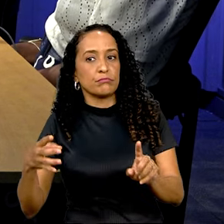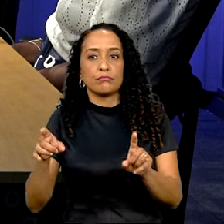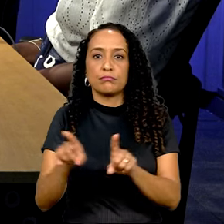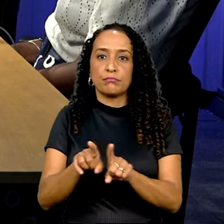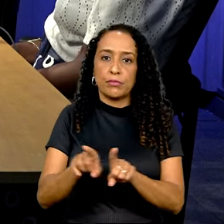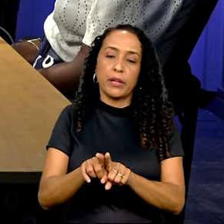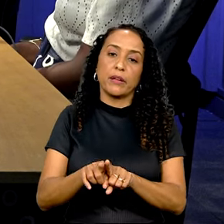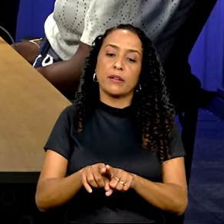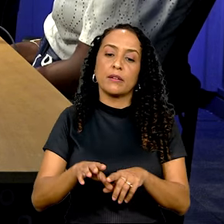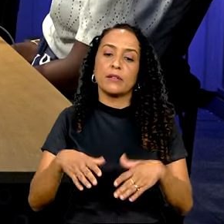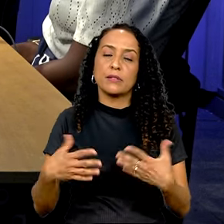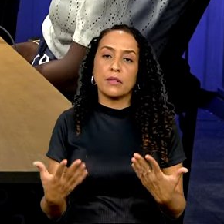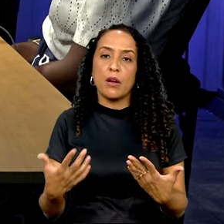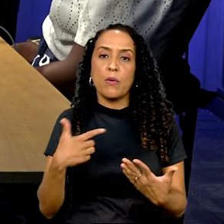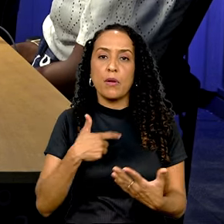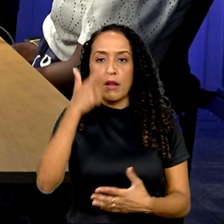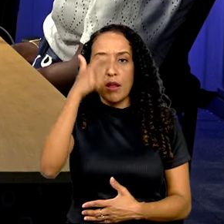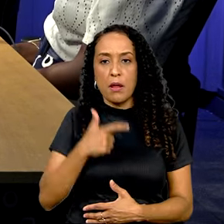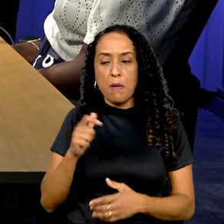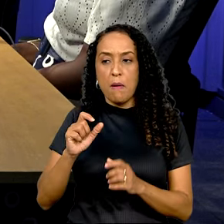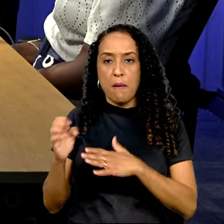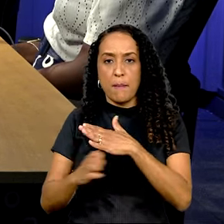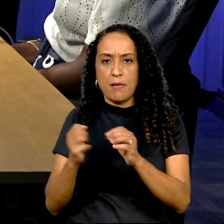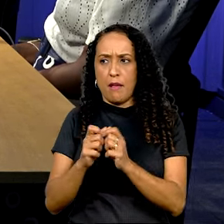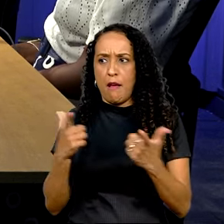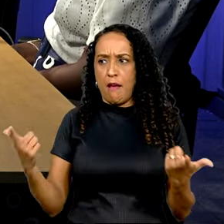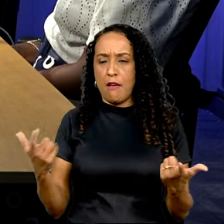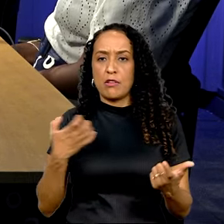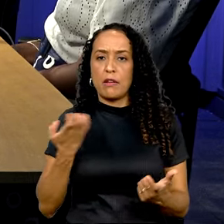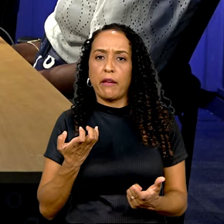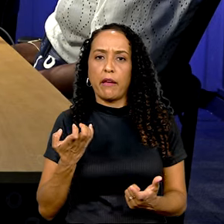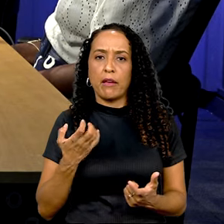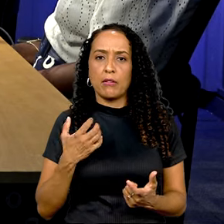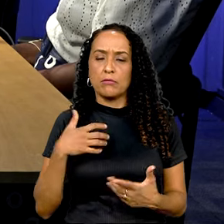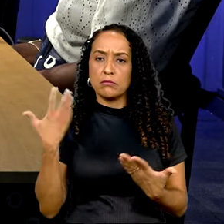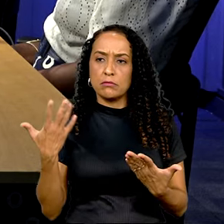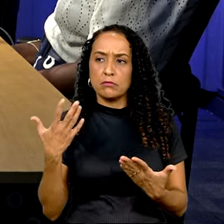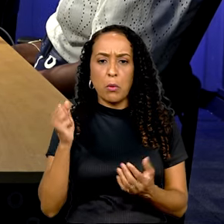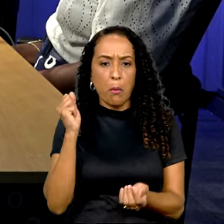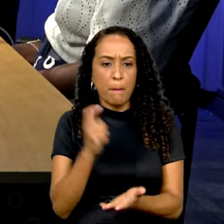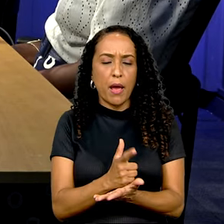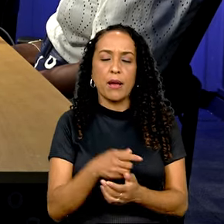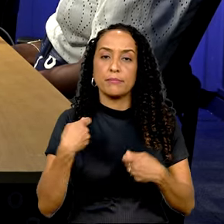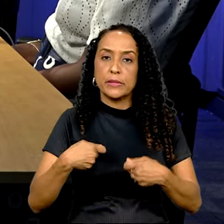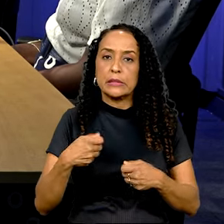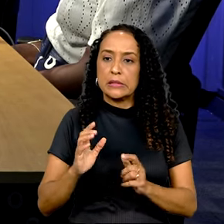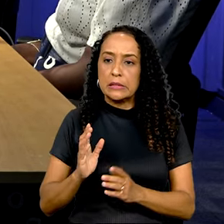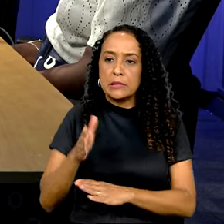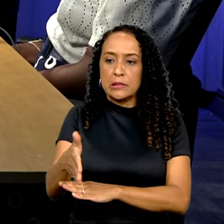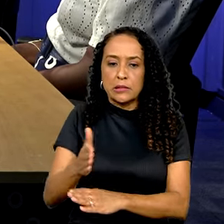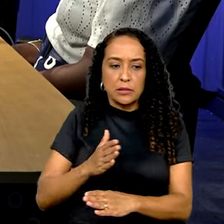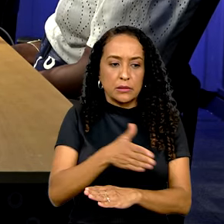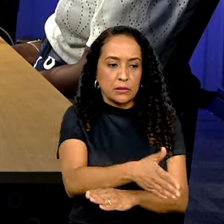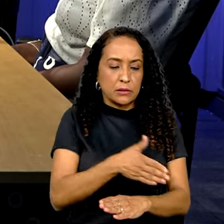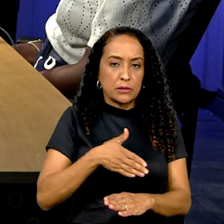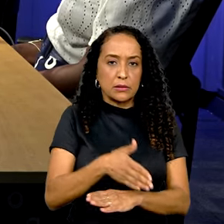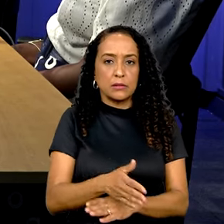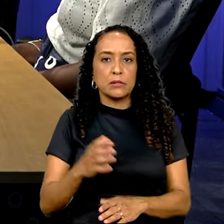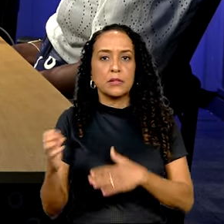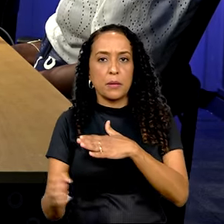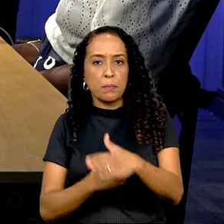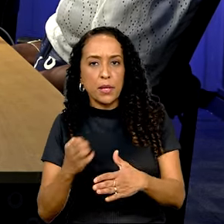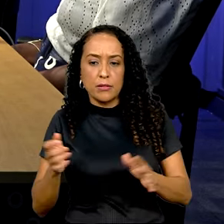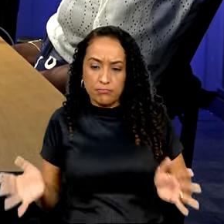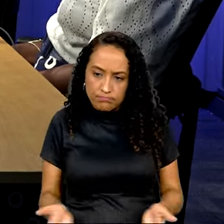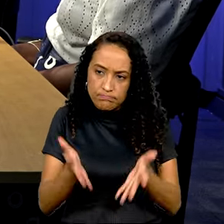QAP mais daí eu como empresa grande que quero cumprir aquilo eu preciso ir atrás dessas empresas eu preciso estimular